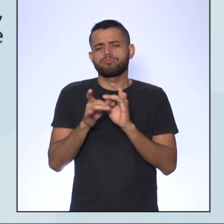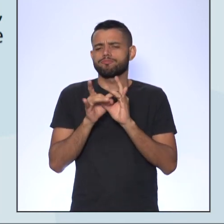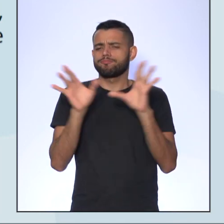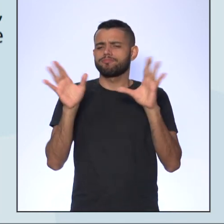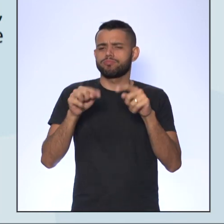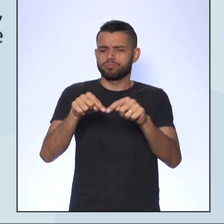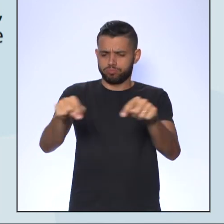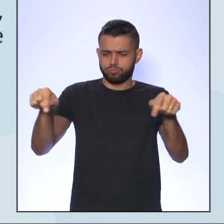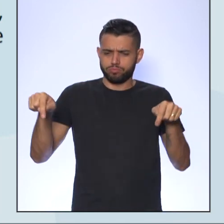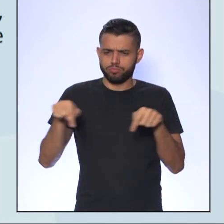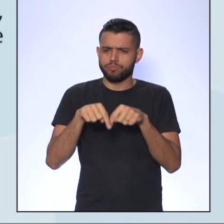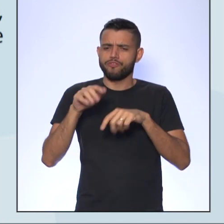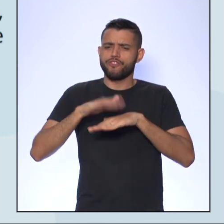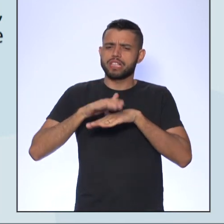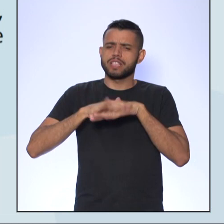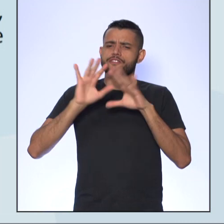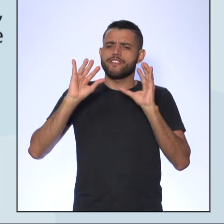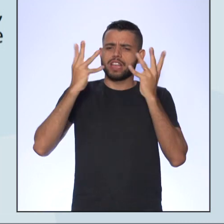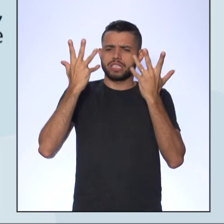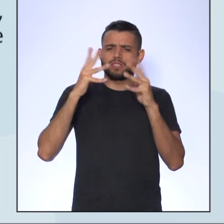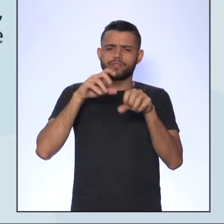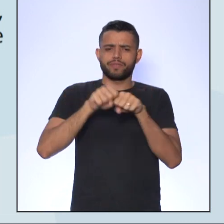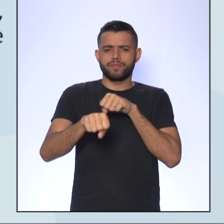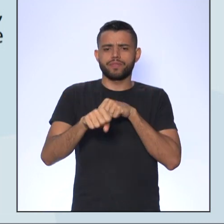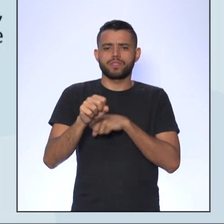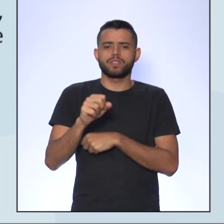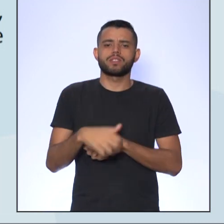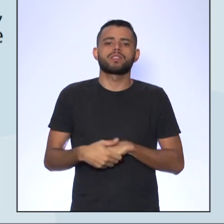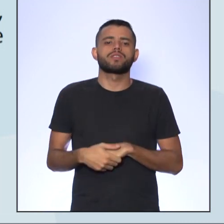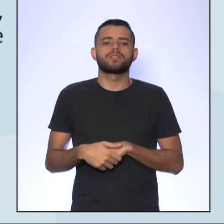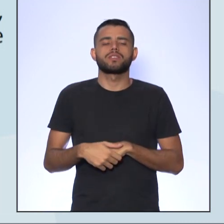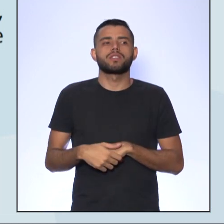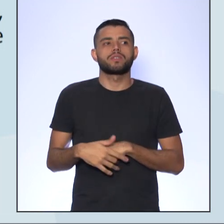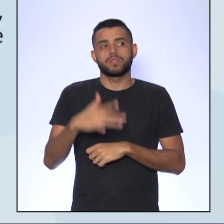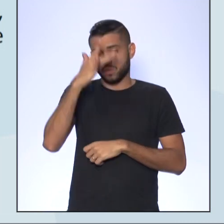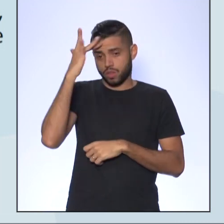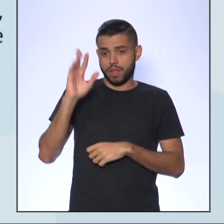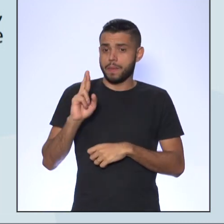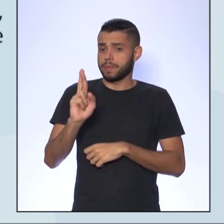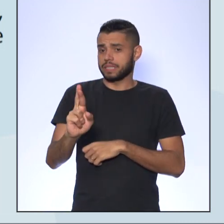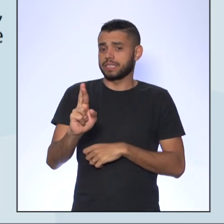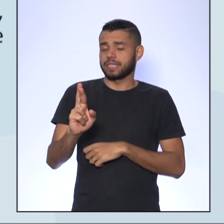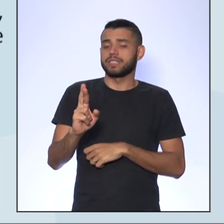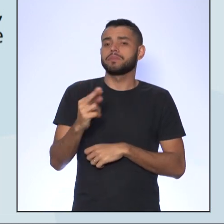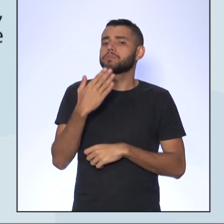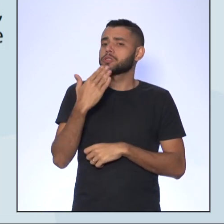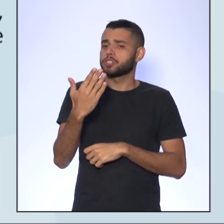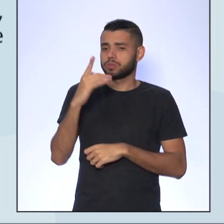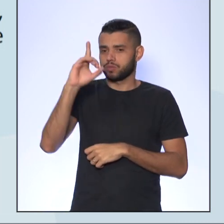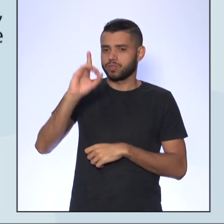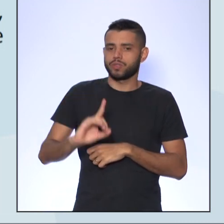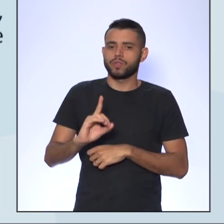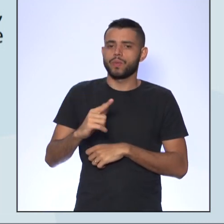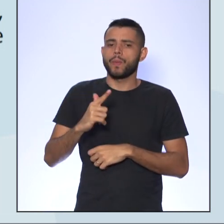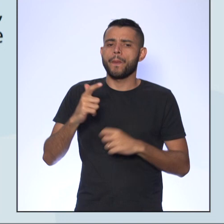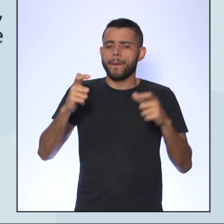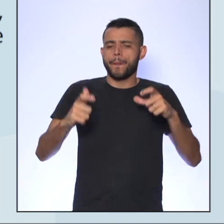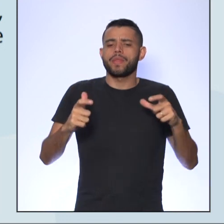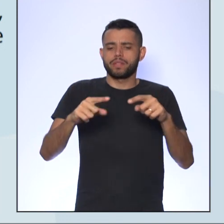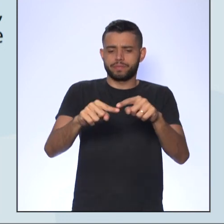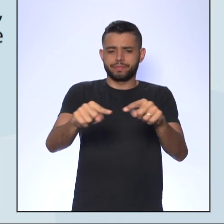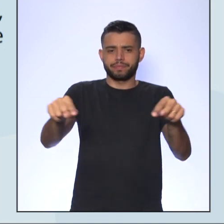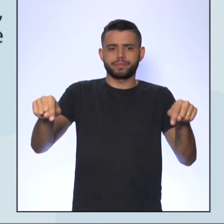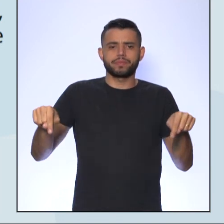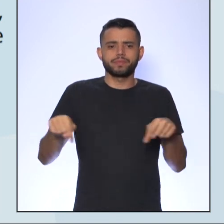da formatura. Representante de classe já pode reivindicar aí para o diretor, né? O pátio possui um